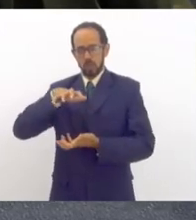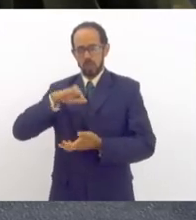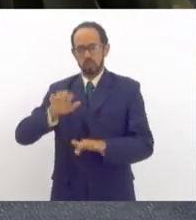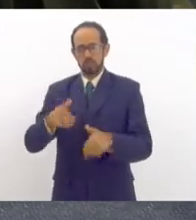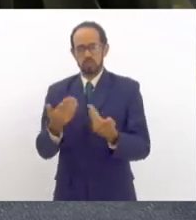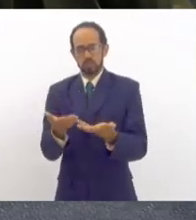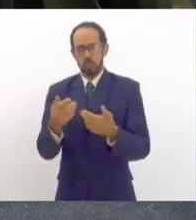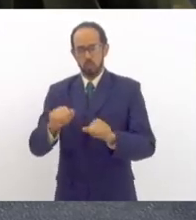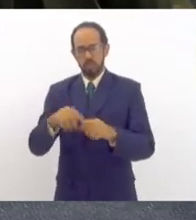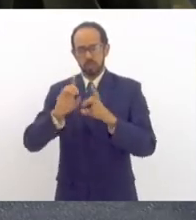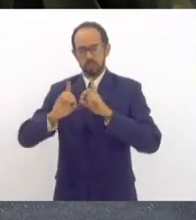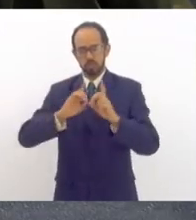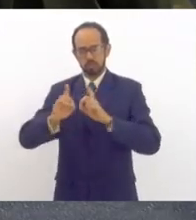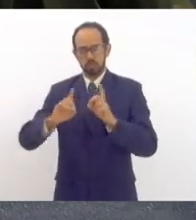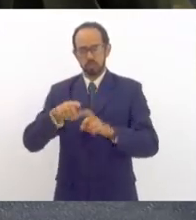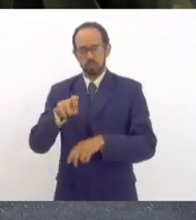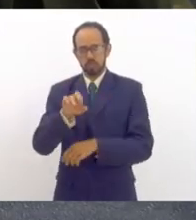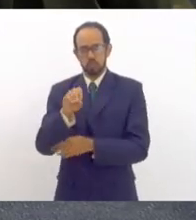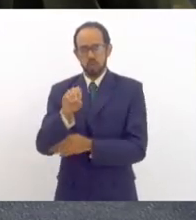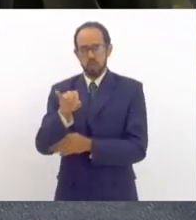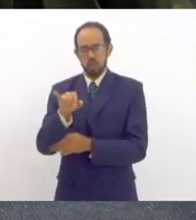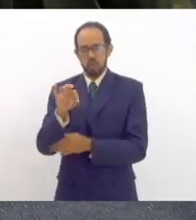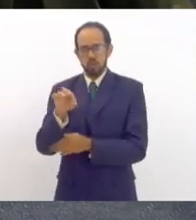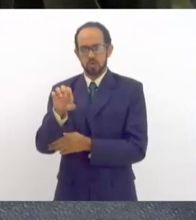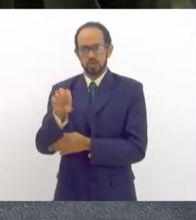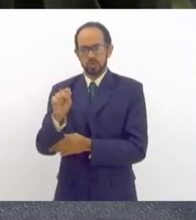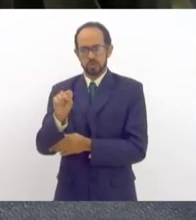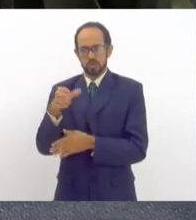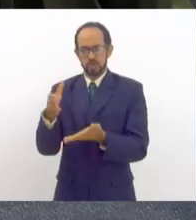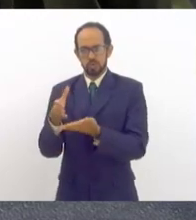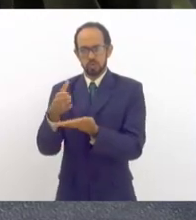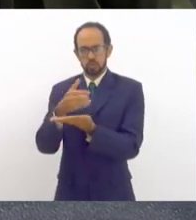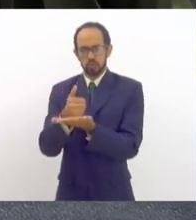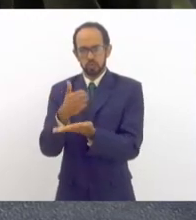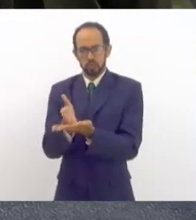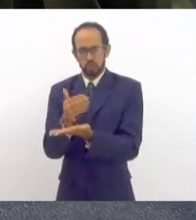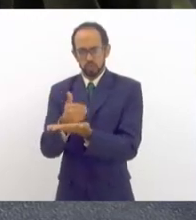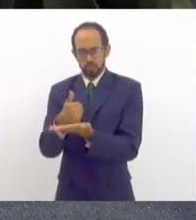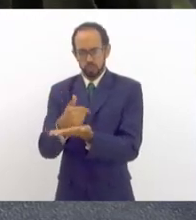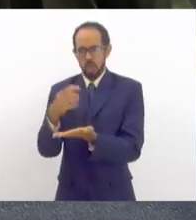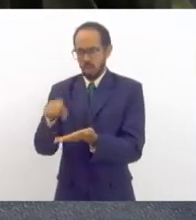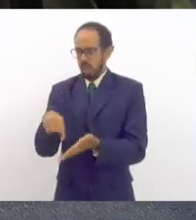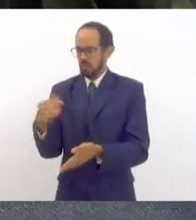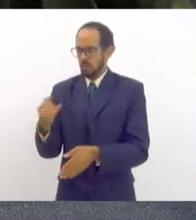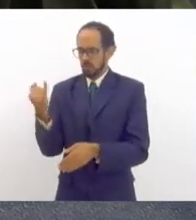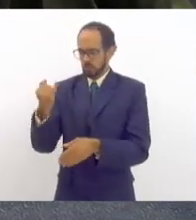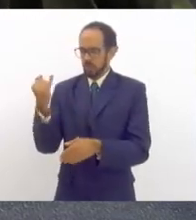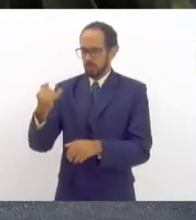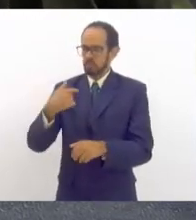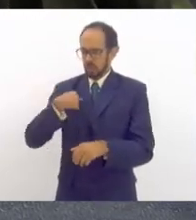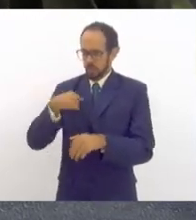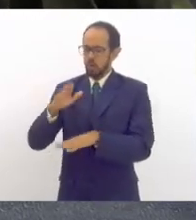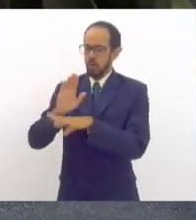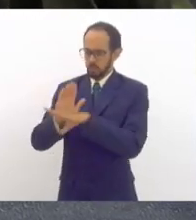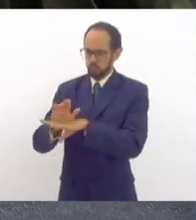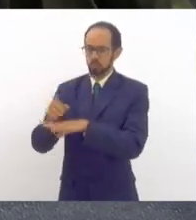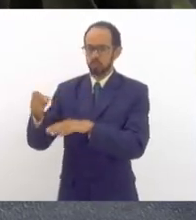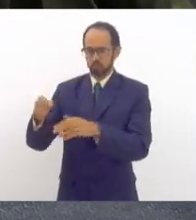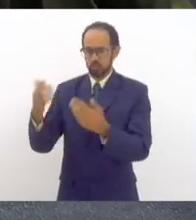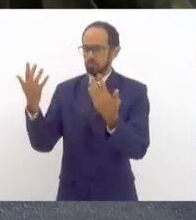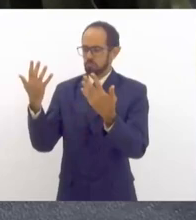discussão do royalty passar pelos municípios que são banhados pela Bahia de Guanabara é fundamental pode contar comigo fica aqui o meu elogio